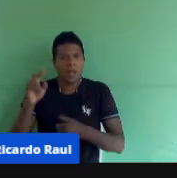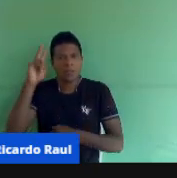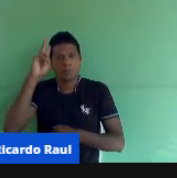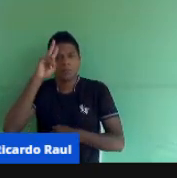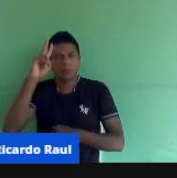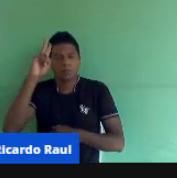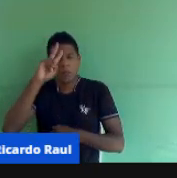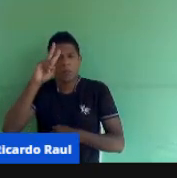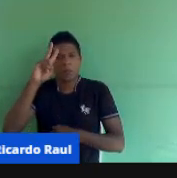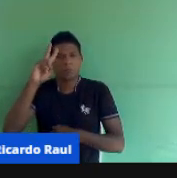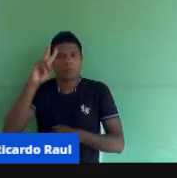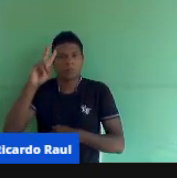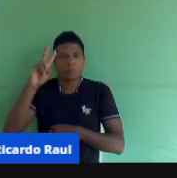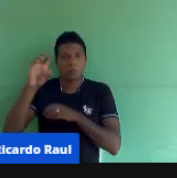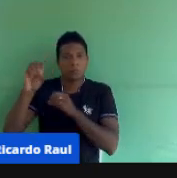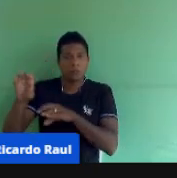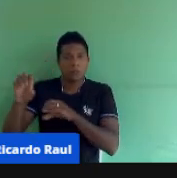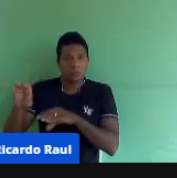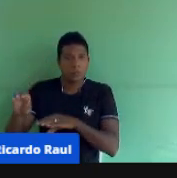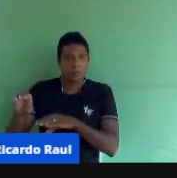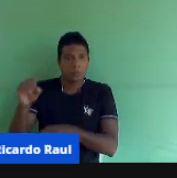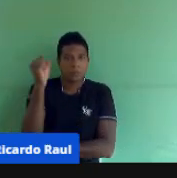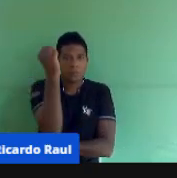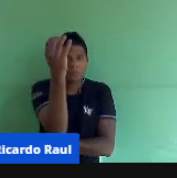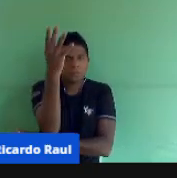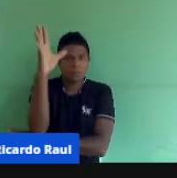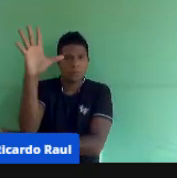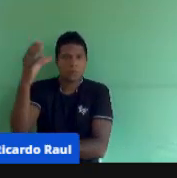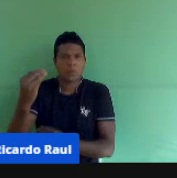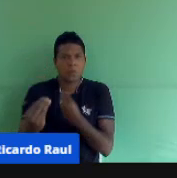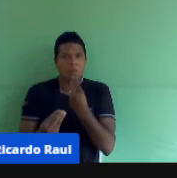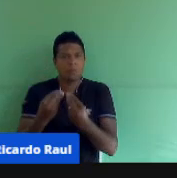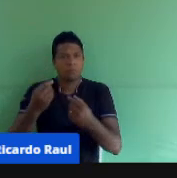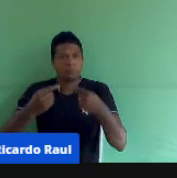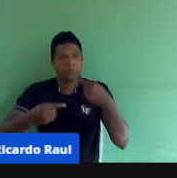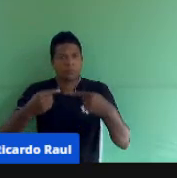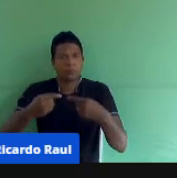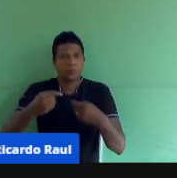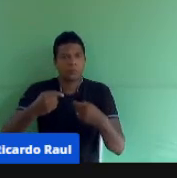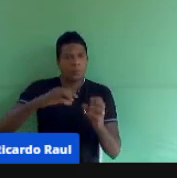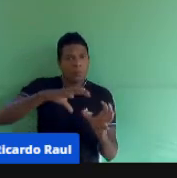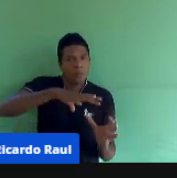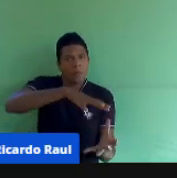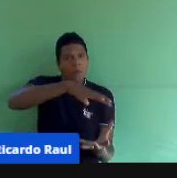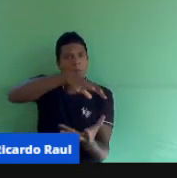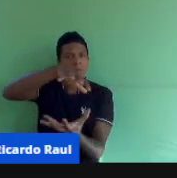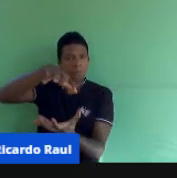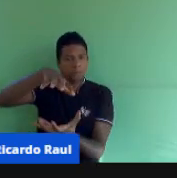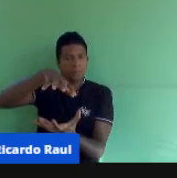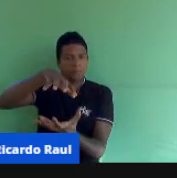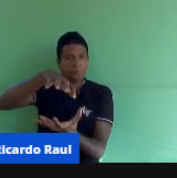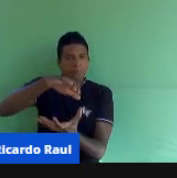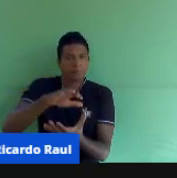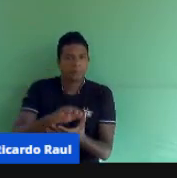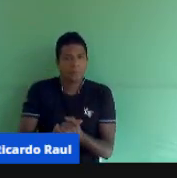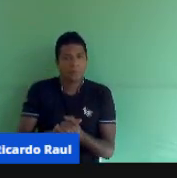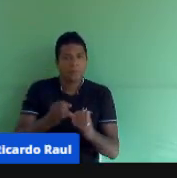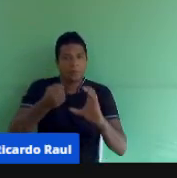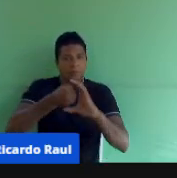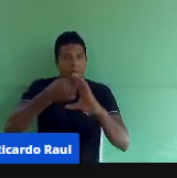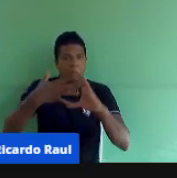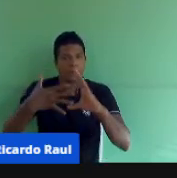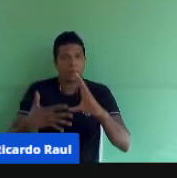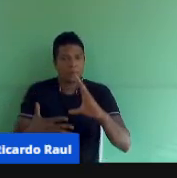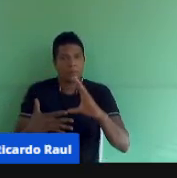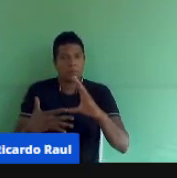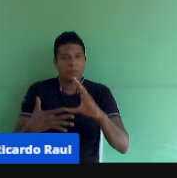educação ambiental vem sendo discutida a nível global. Agora eu tento trazer algumas características dessa